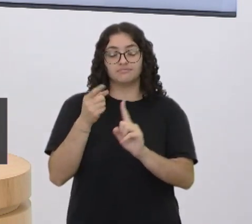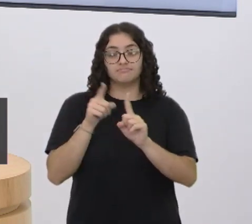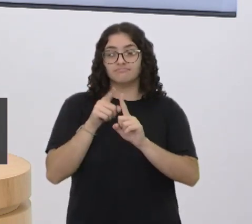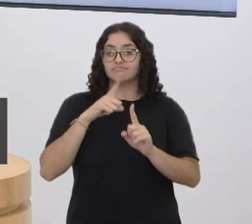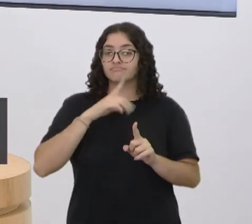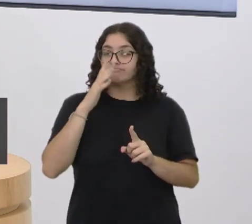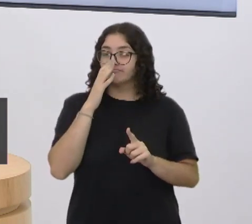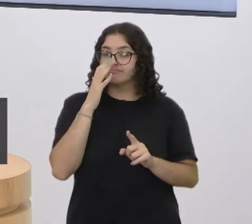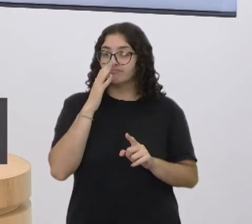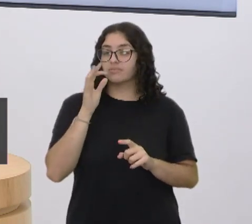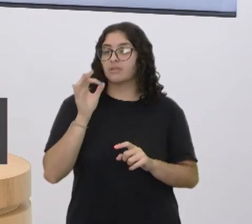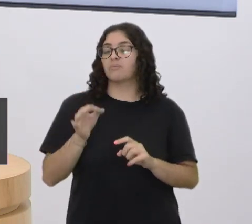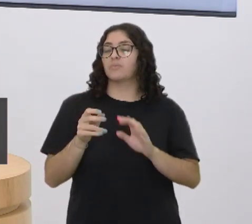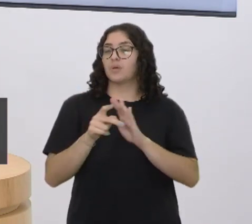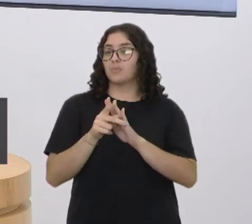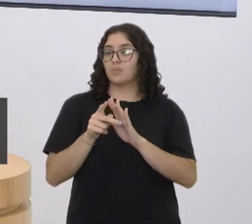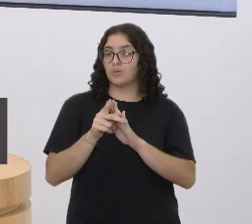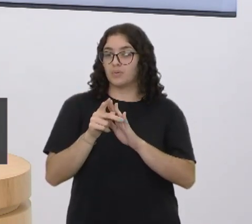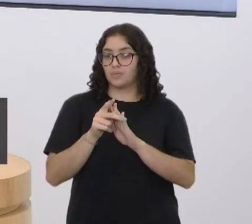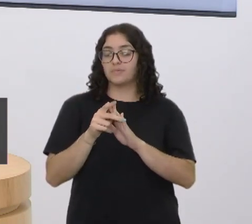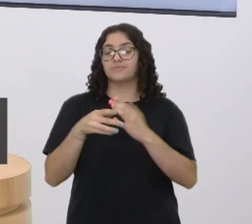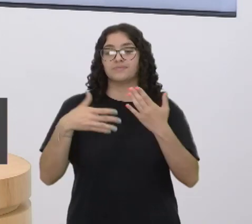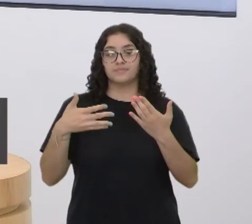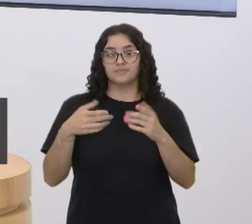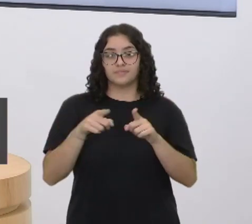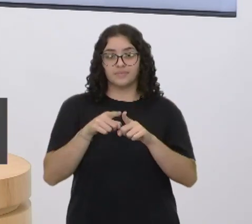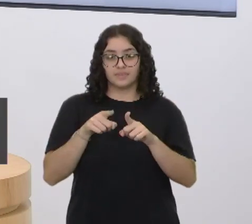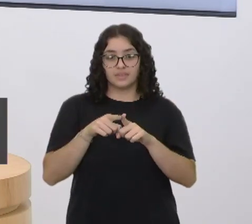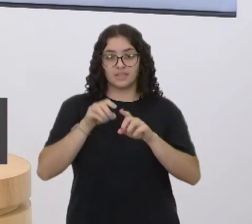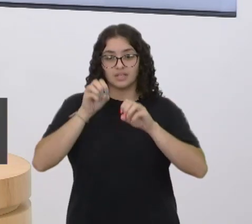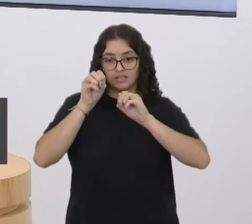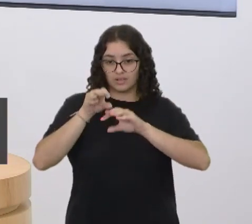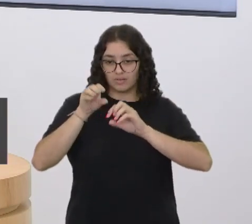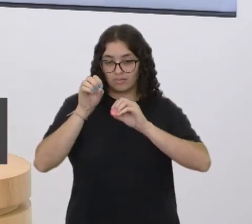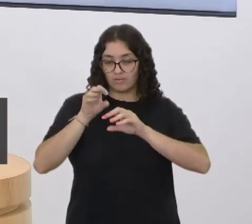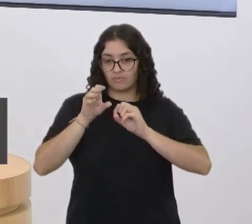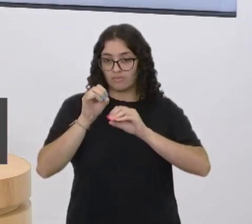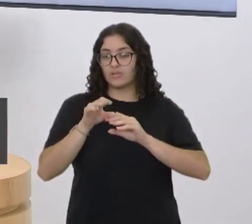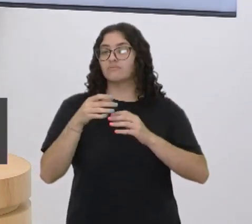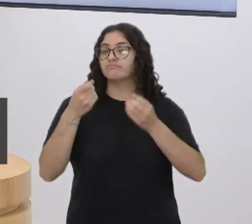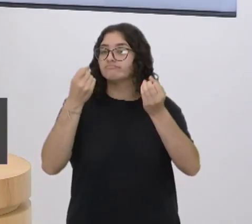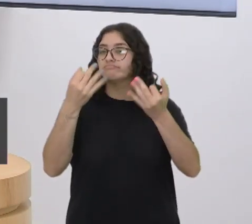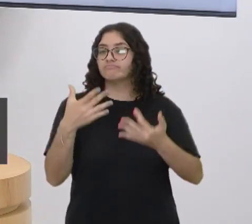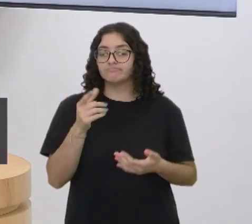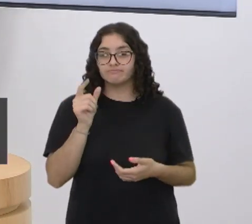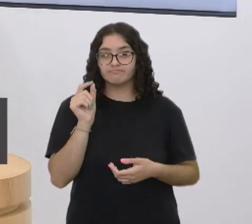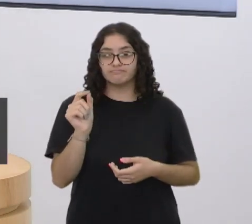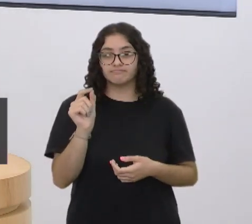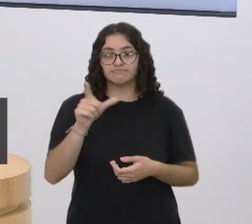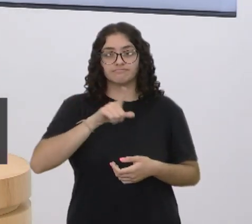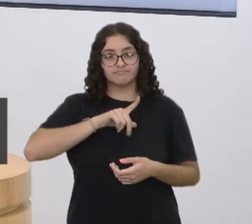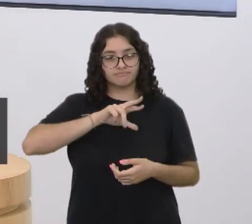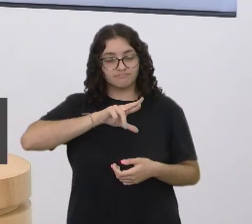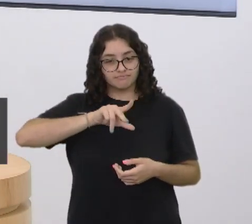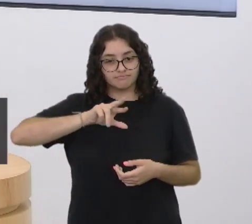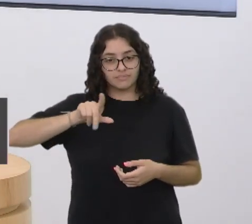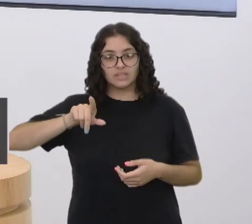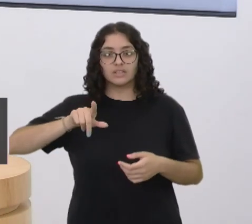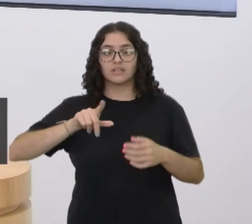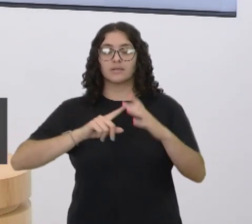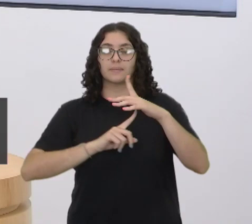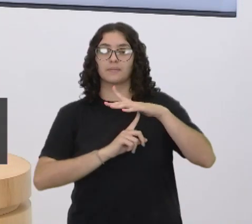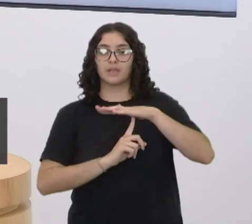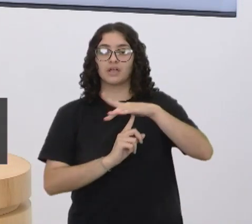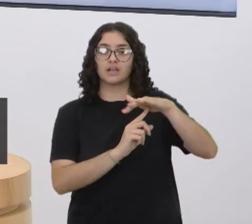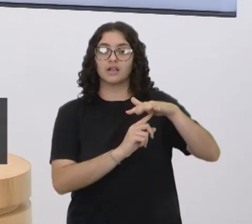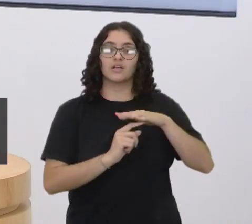inspiração, obviamente, para artista. Serviços educacionais. E aí a gente está falando, existem diversos parques